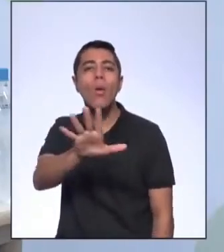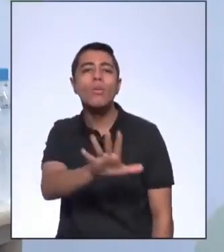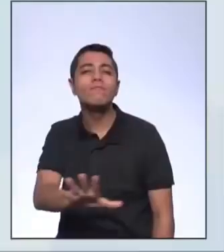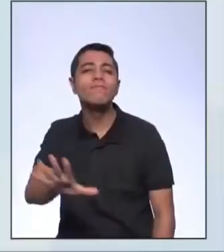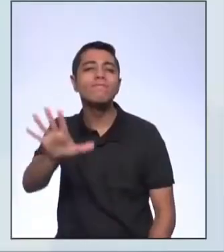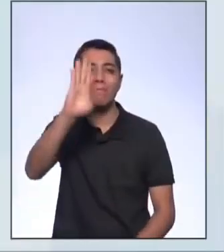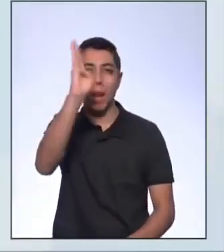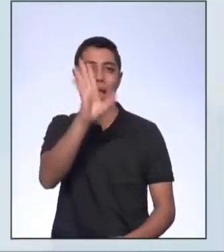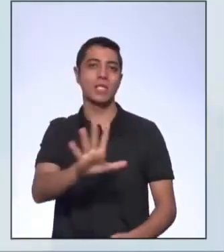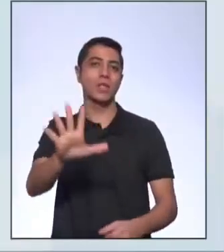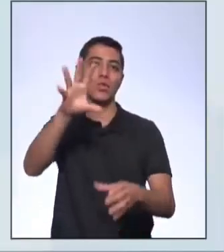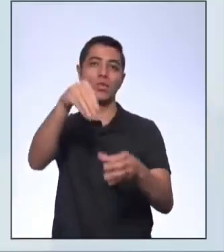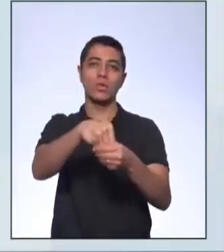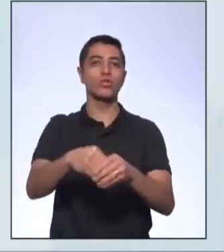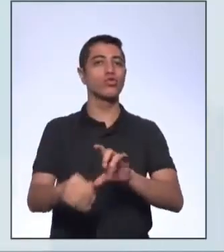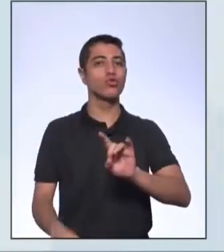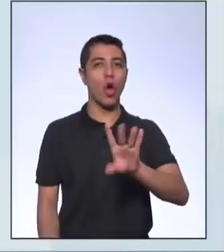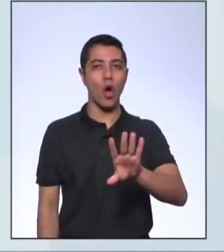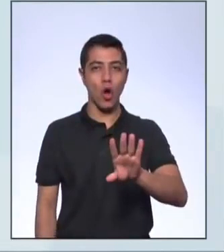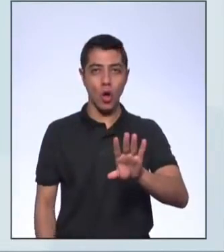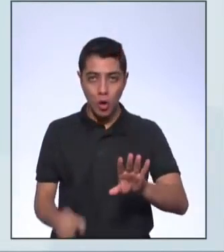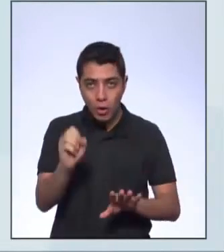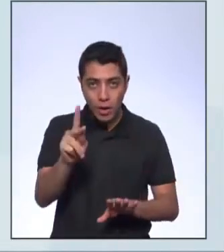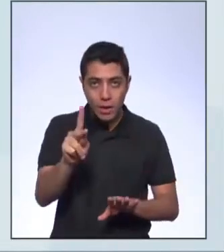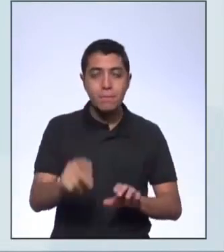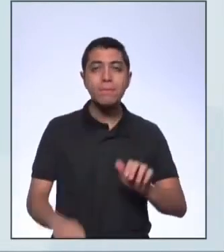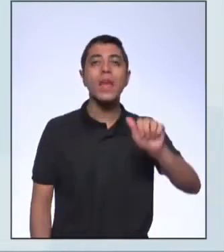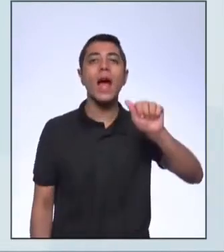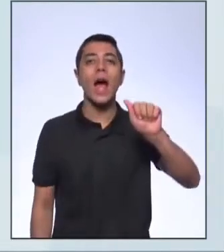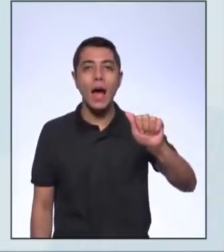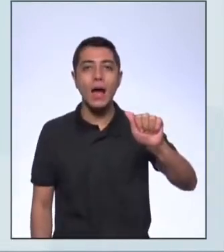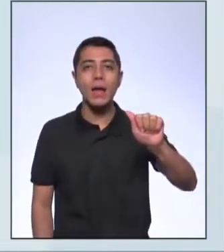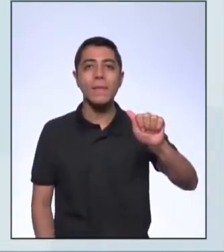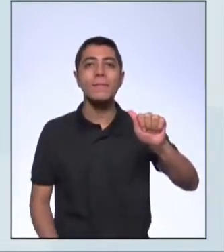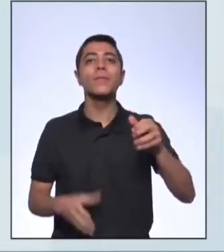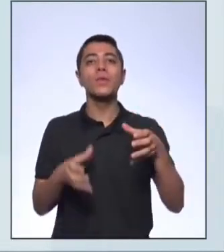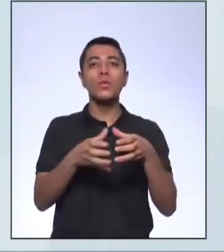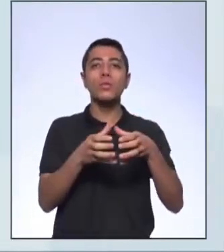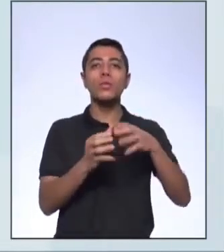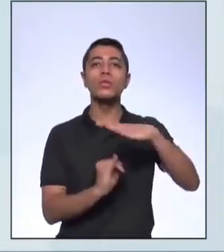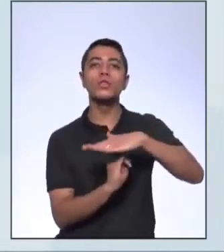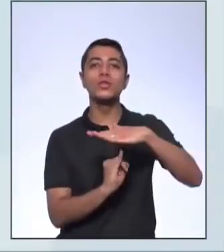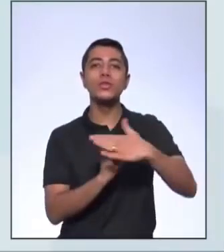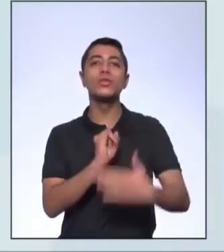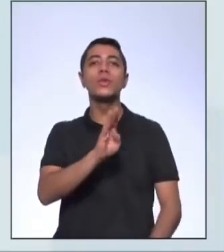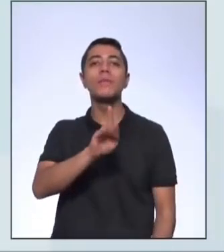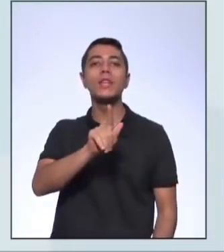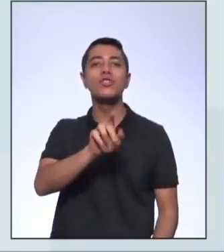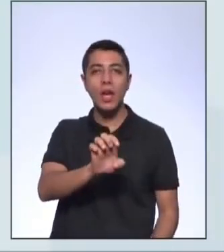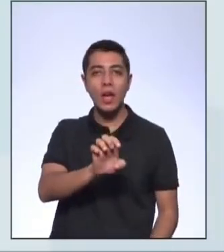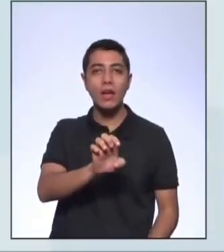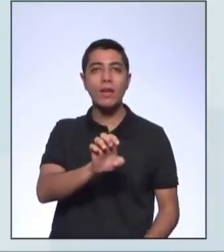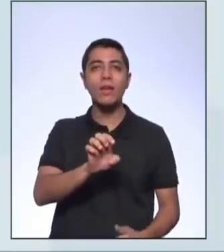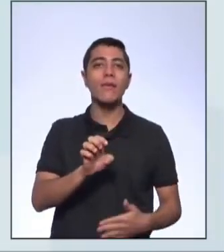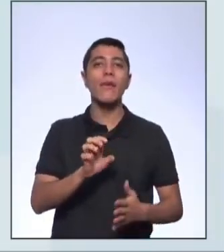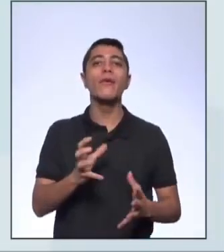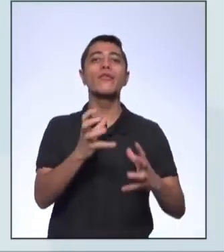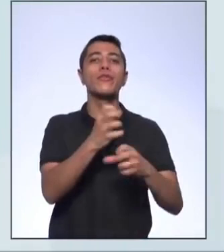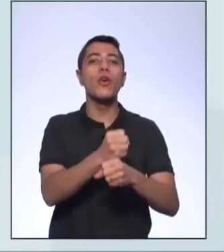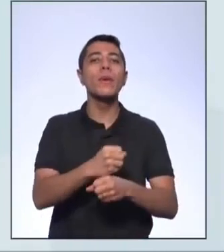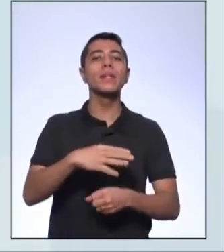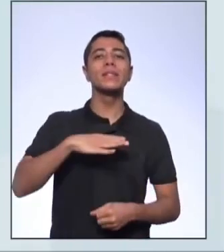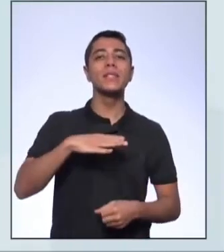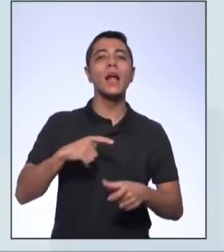aí no item a capital Regional que é o nível A que é colocado pelo IBGE era constituído por 11 foi para